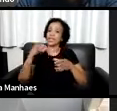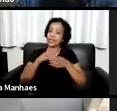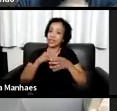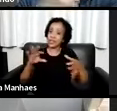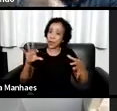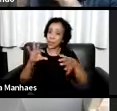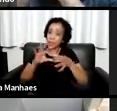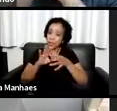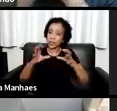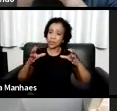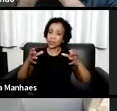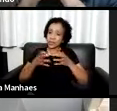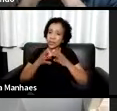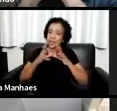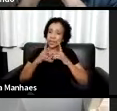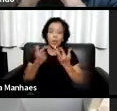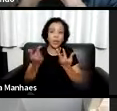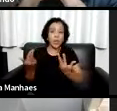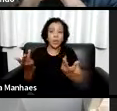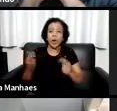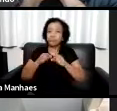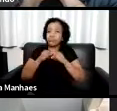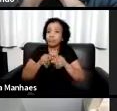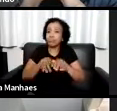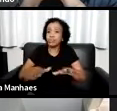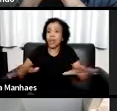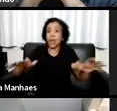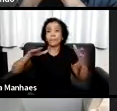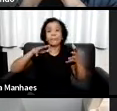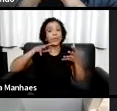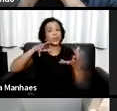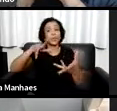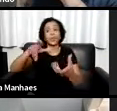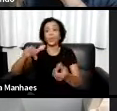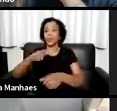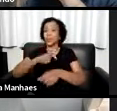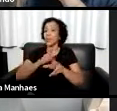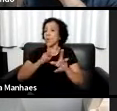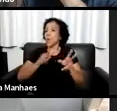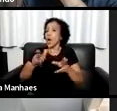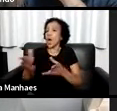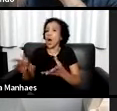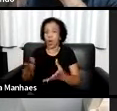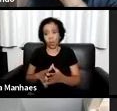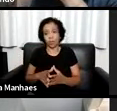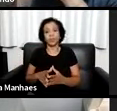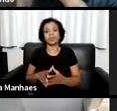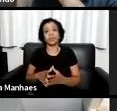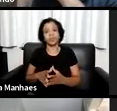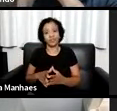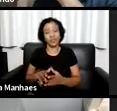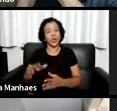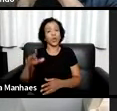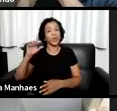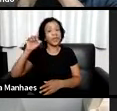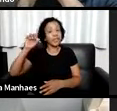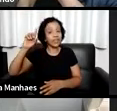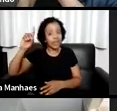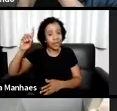na vossa irmandade espalhada pelo mundo. Ora, o Deus de toda a